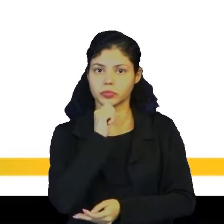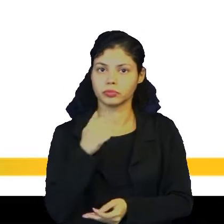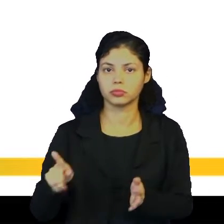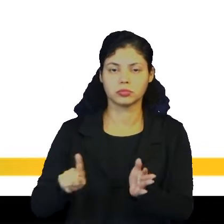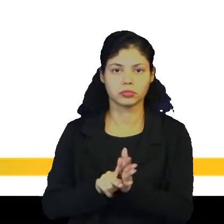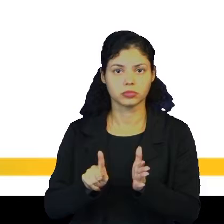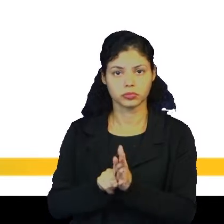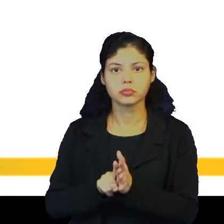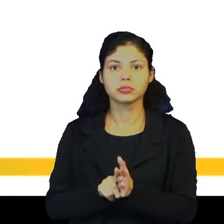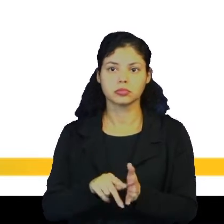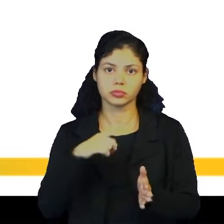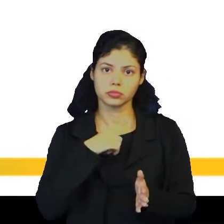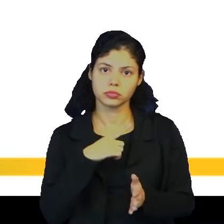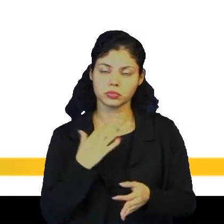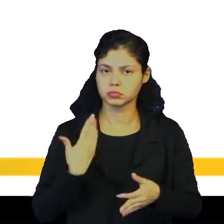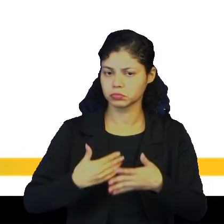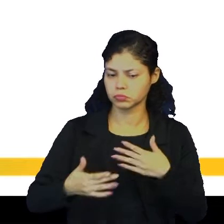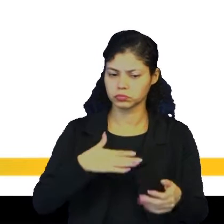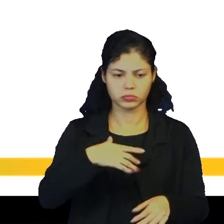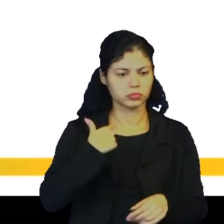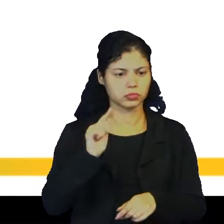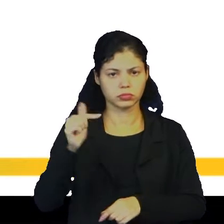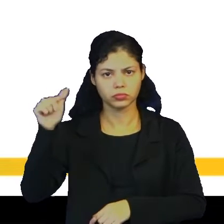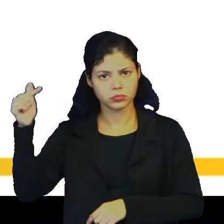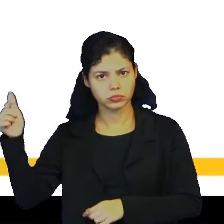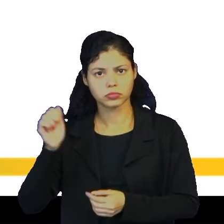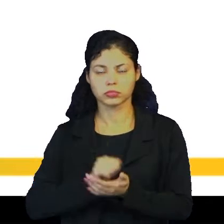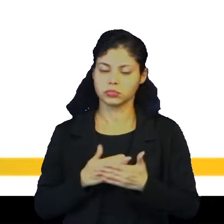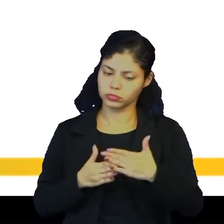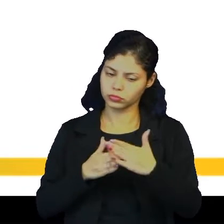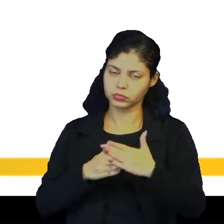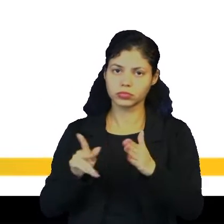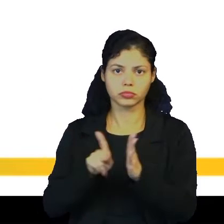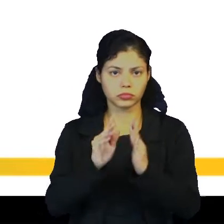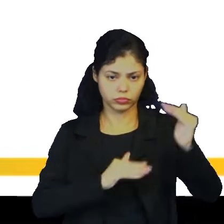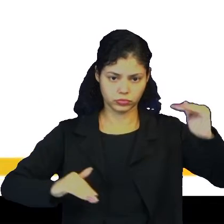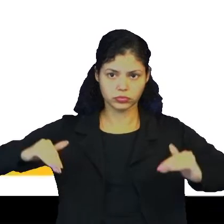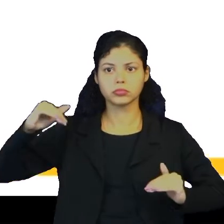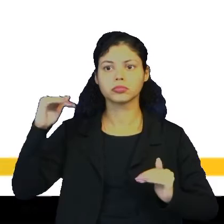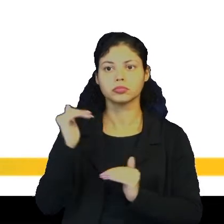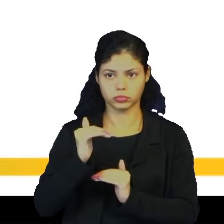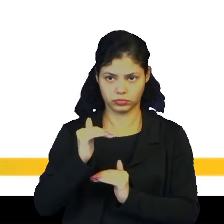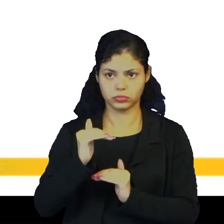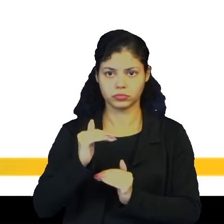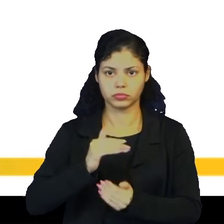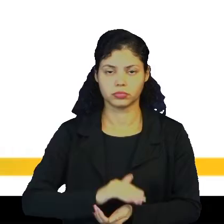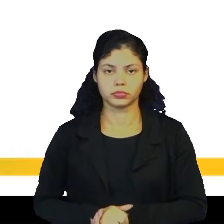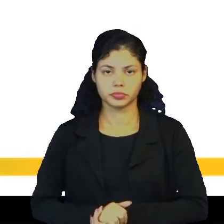governo próprio, quer sujeito a qualquer outra limitação de soberania.